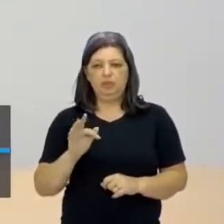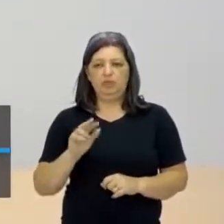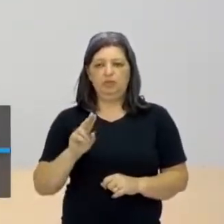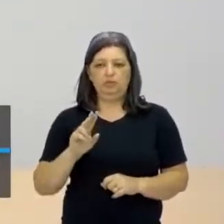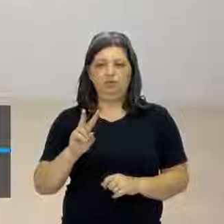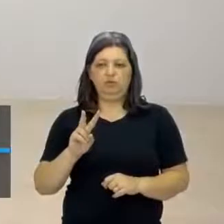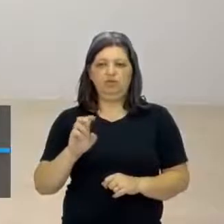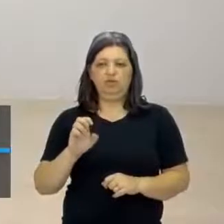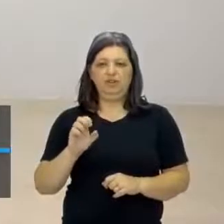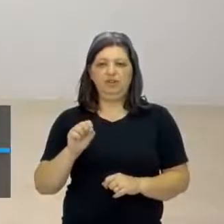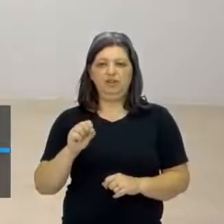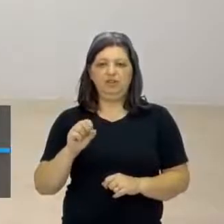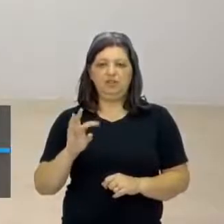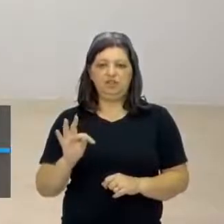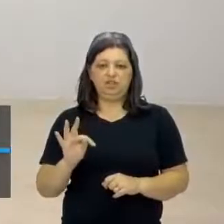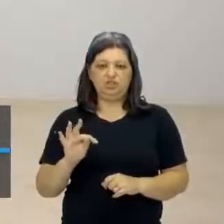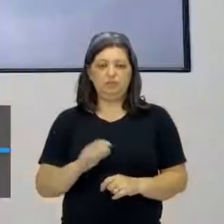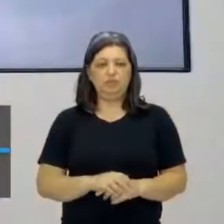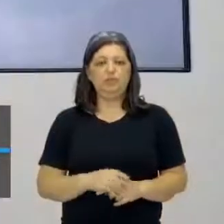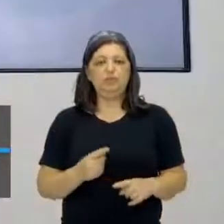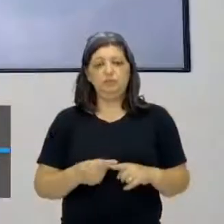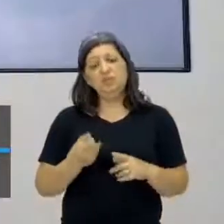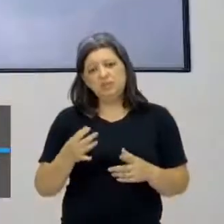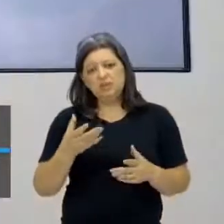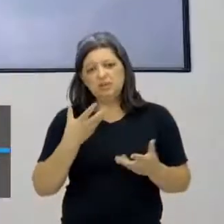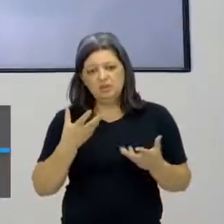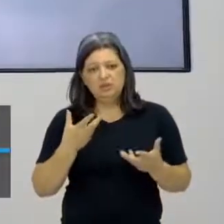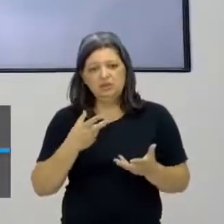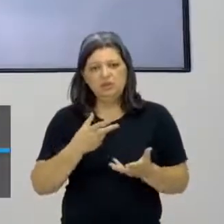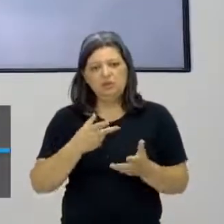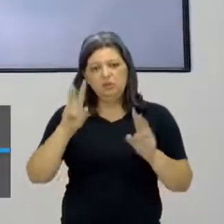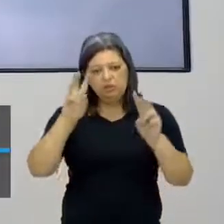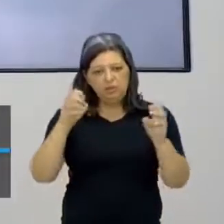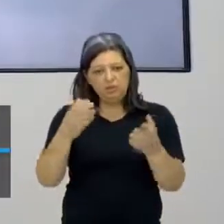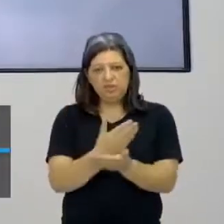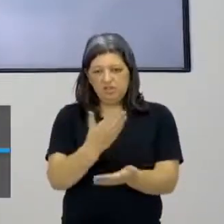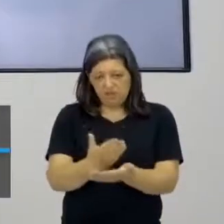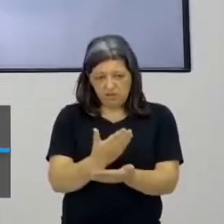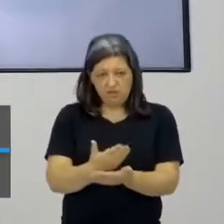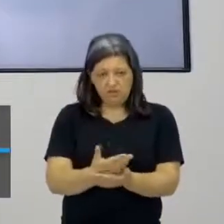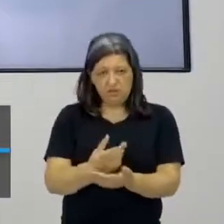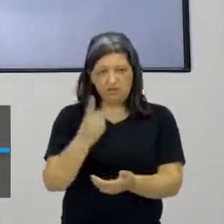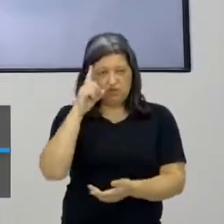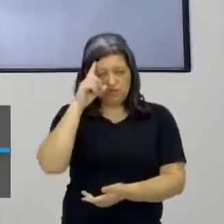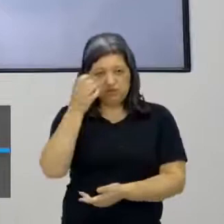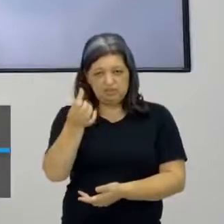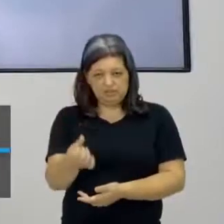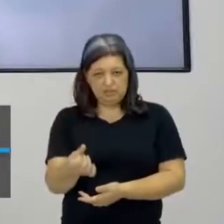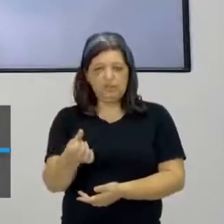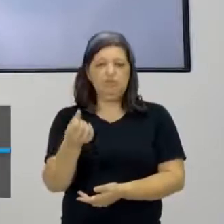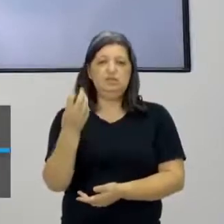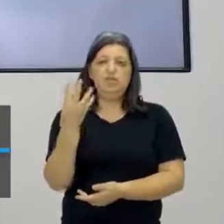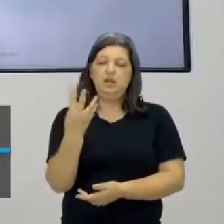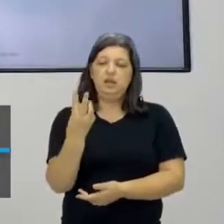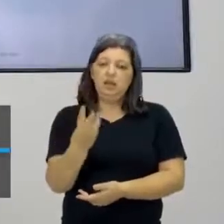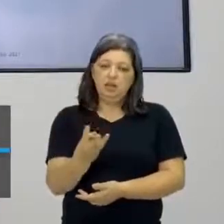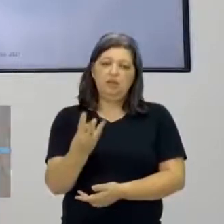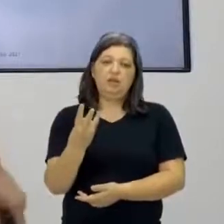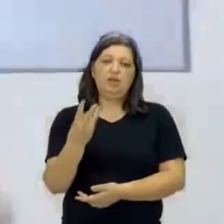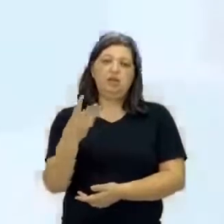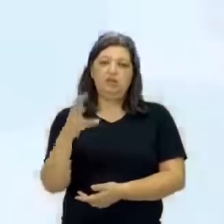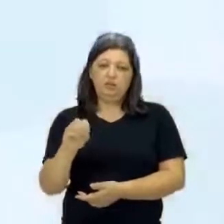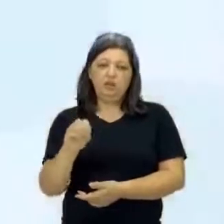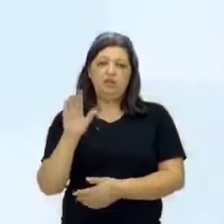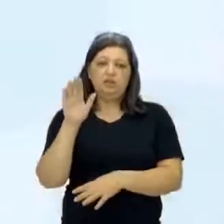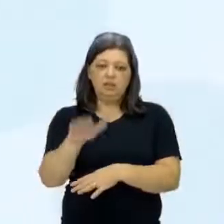hoje. Os livros, alguns vão permanecer com certeza. E, aliás, se quiser falar sobre livro, entrem lá, conversa com a gente. Dia 16 às 13h30, tá? Então, vamos lá. Mais